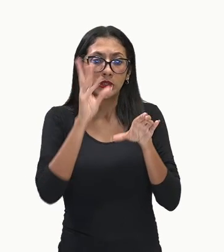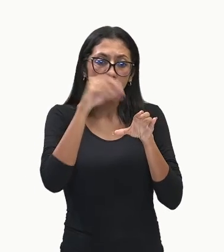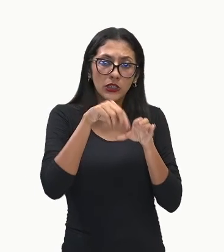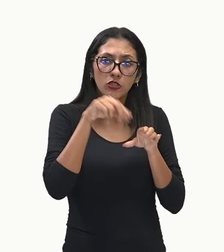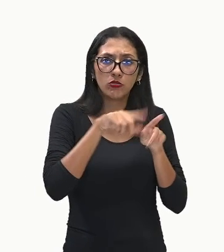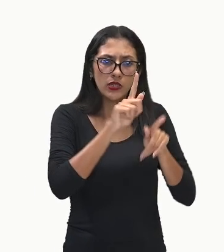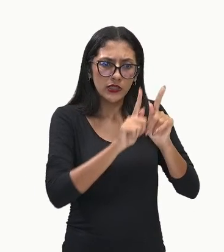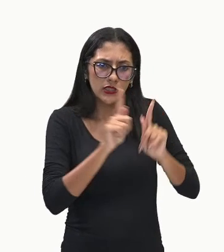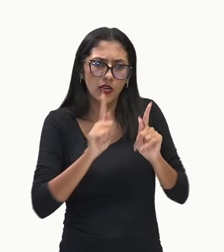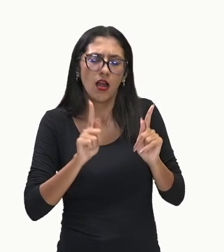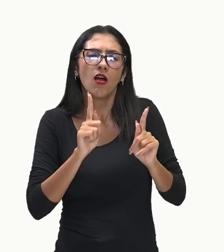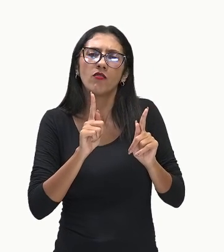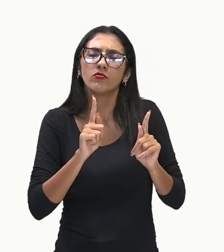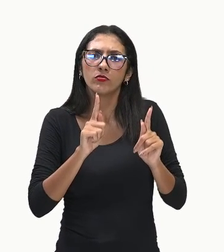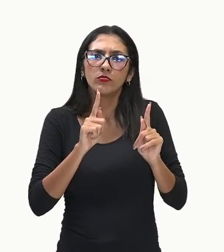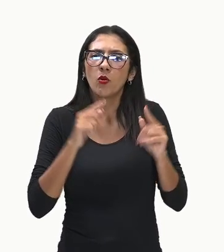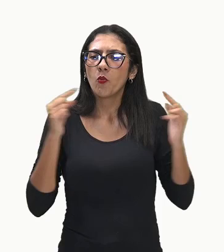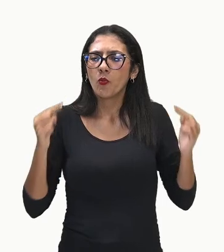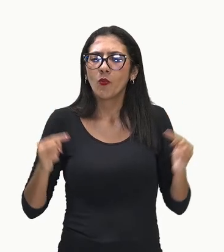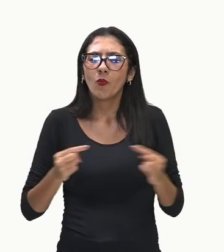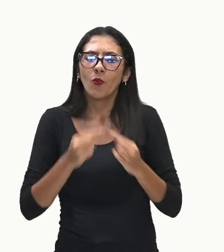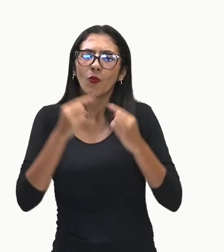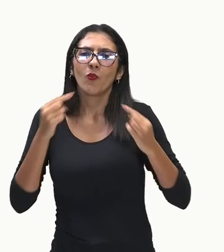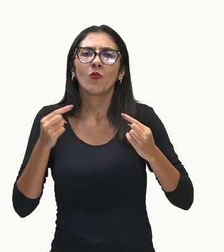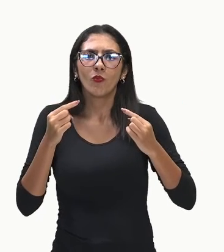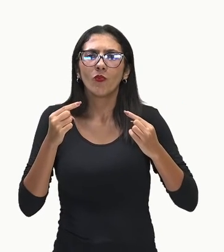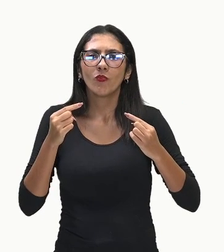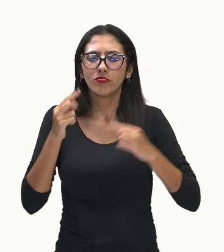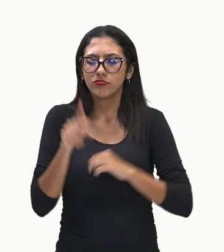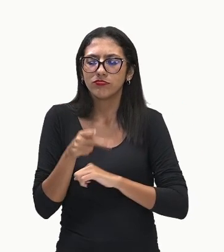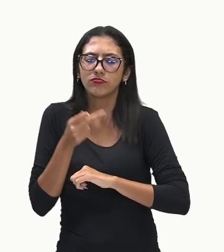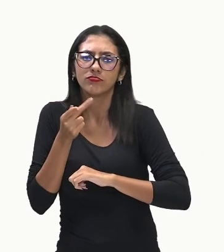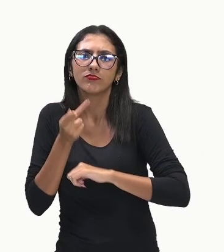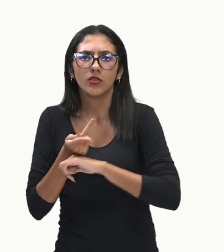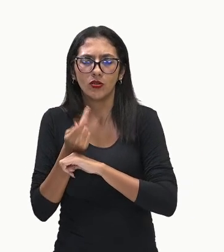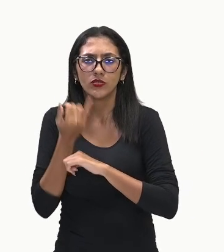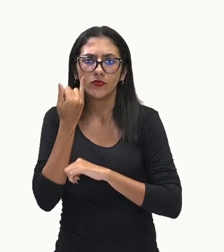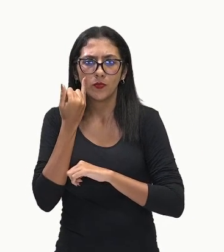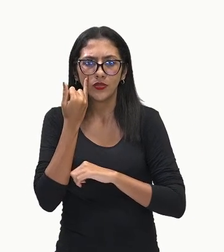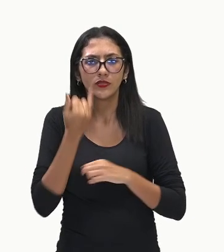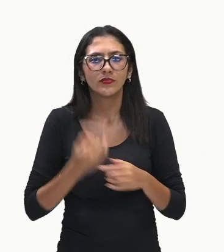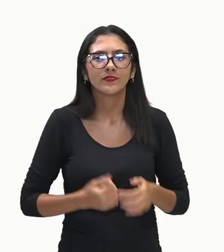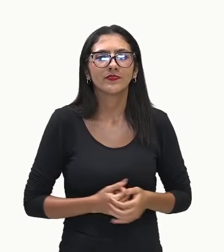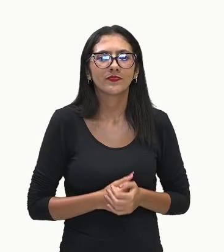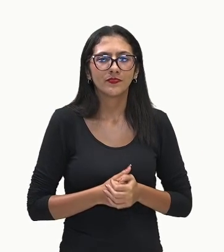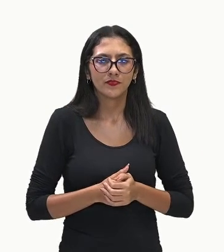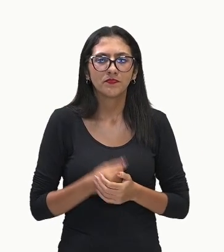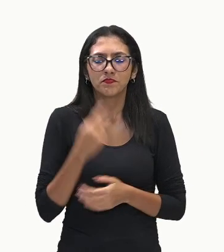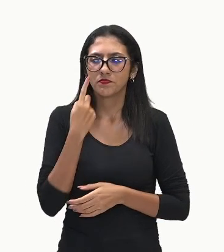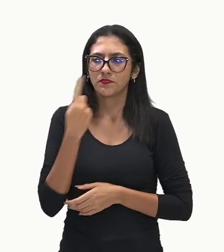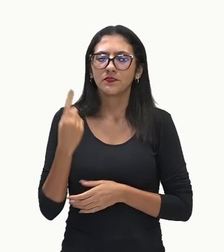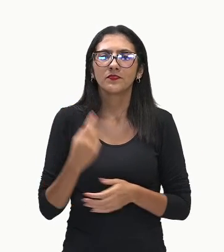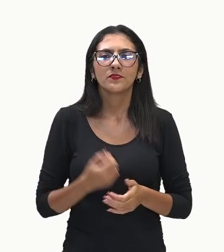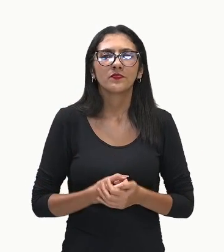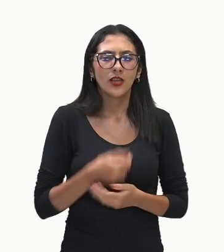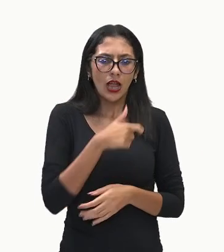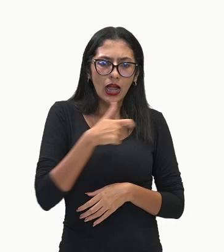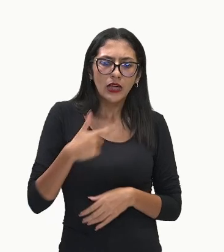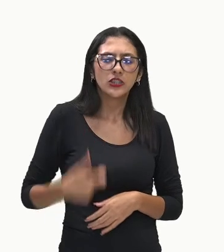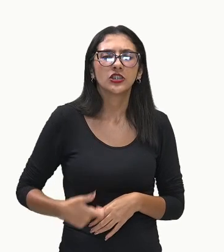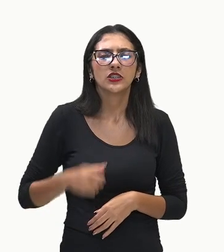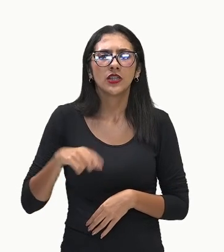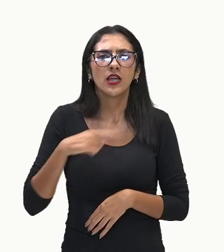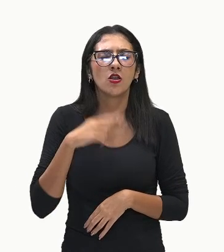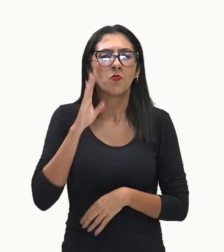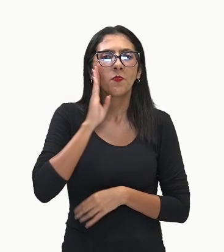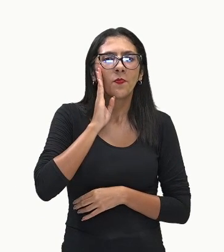estejam coerentes com as informações que estão no gráfico. O gigante, né, a China é um gigante na produção de mel no